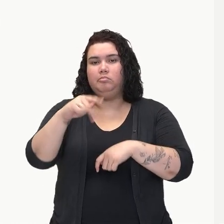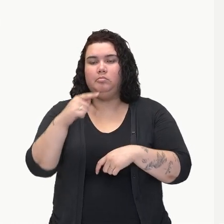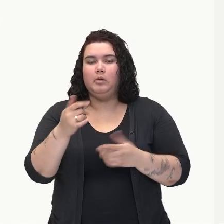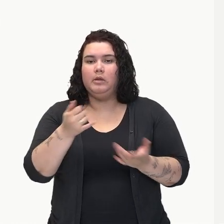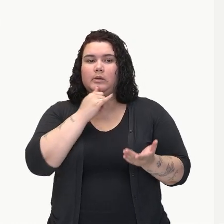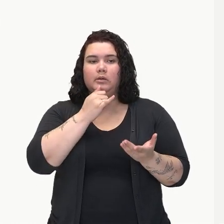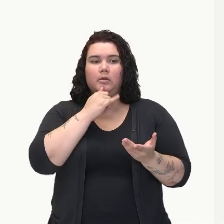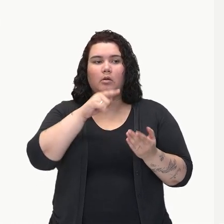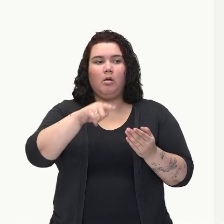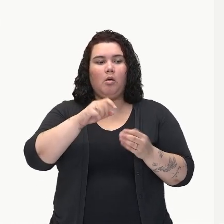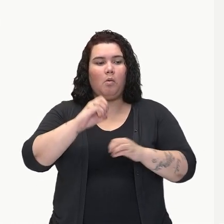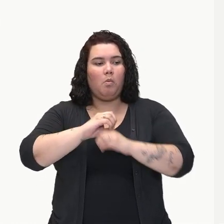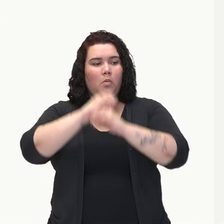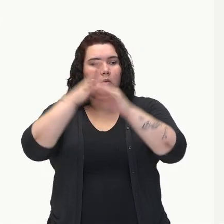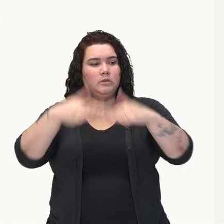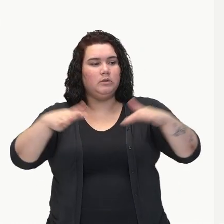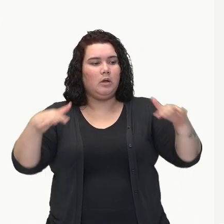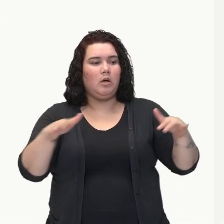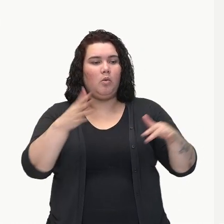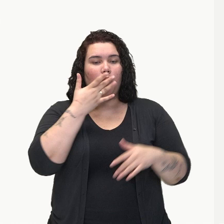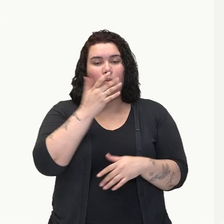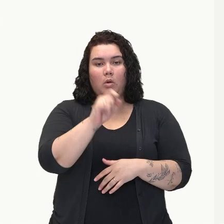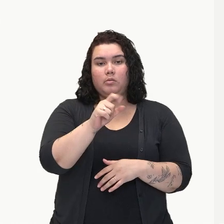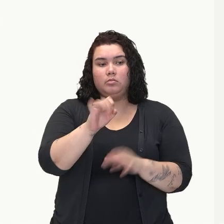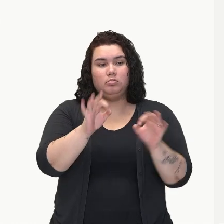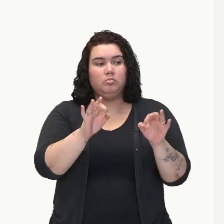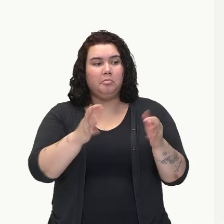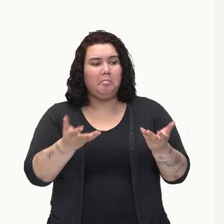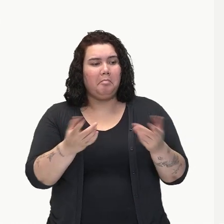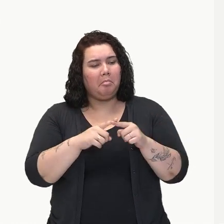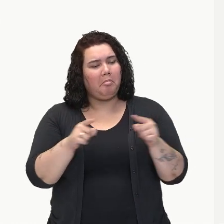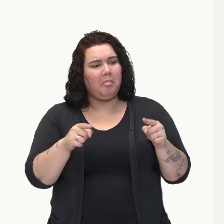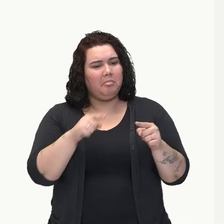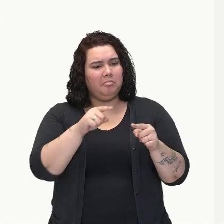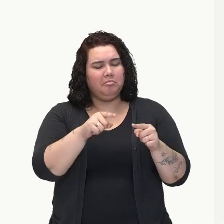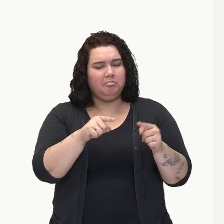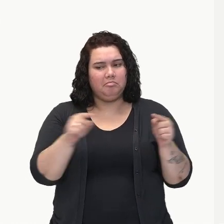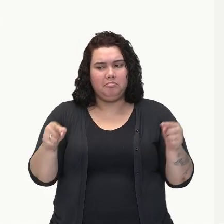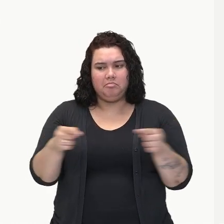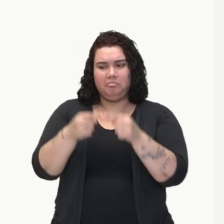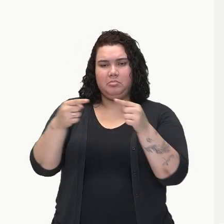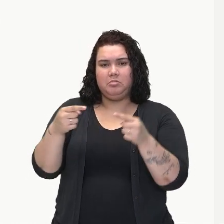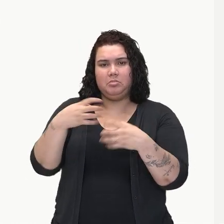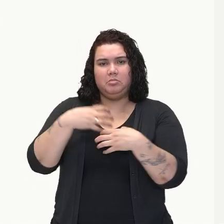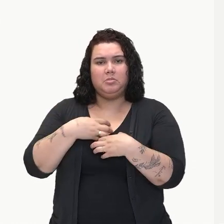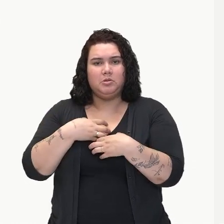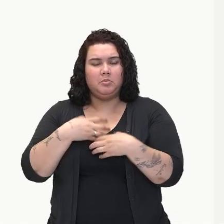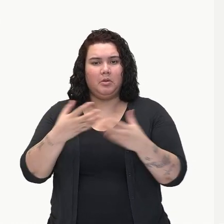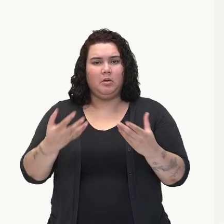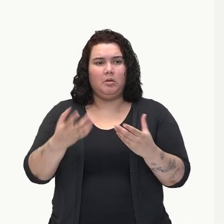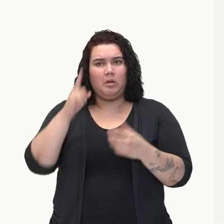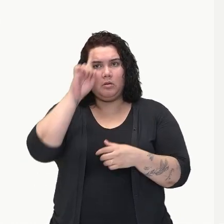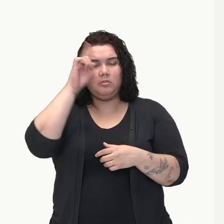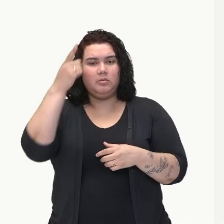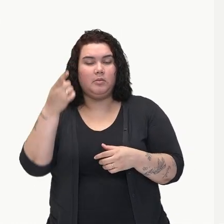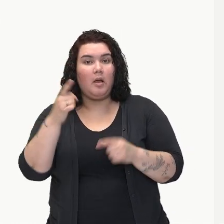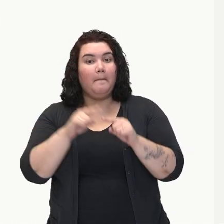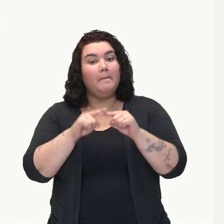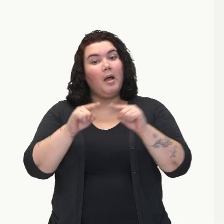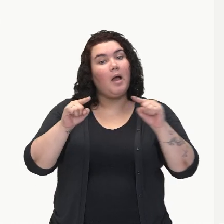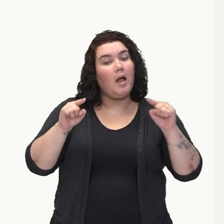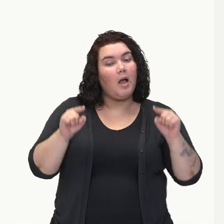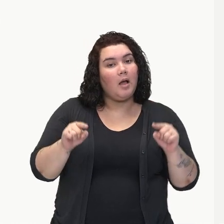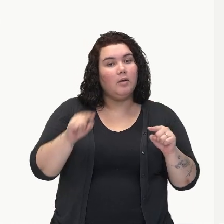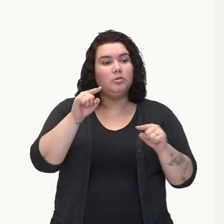o oceano é azul, você está me dizendo um fato, tá? E o que isso tem a ver com transmitir sensibilidade e criatividade. Mas a partir do momento em que você